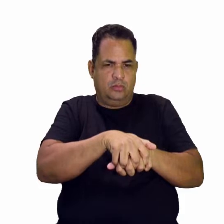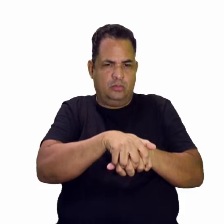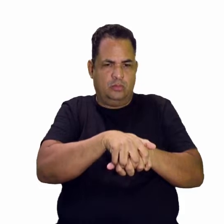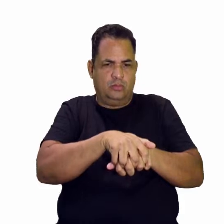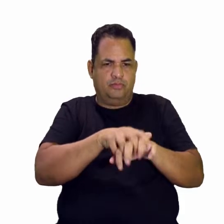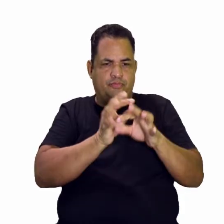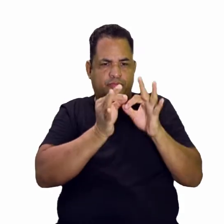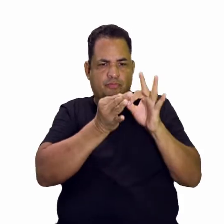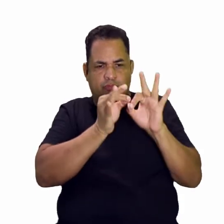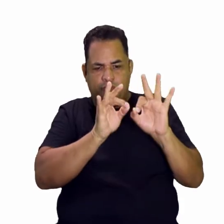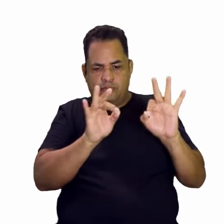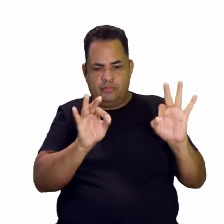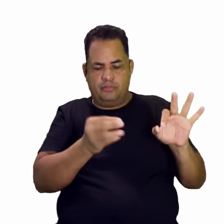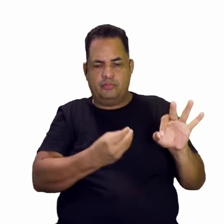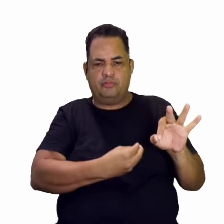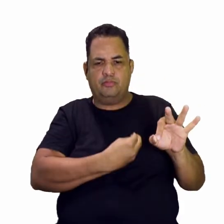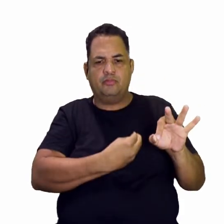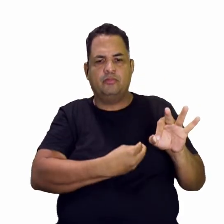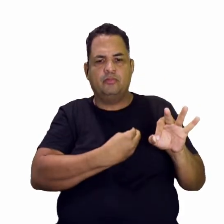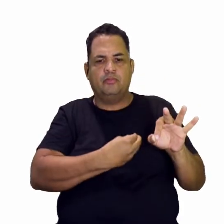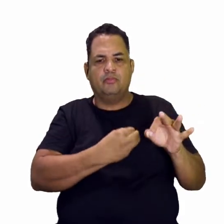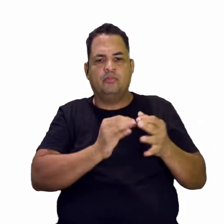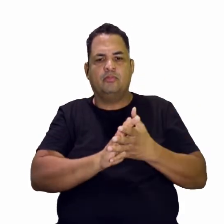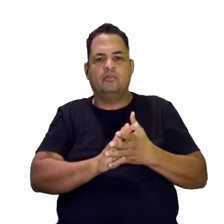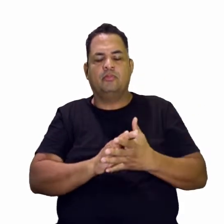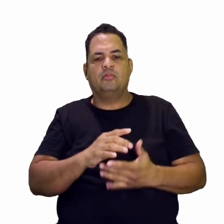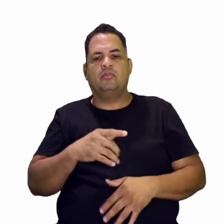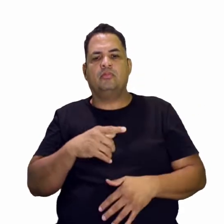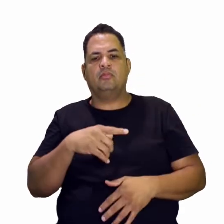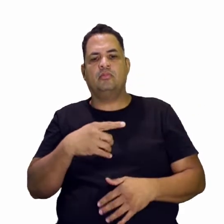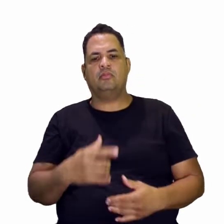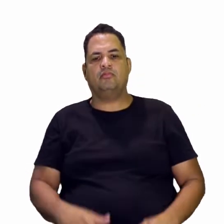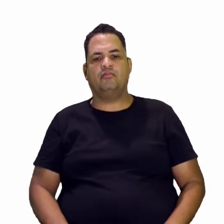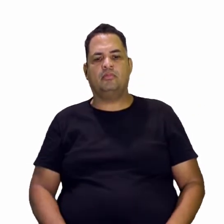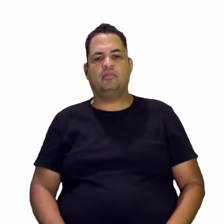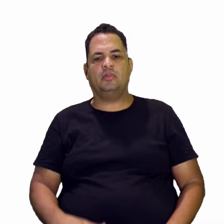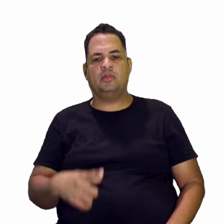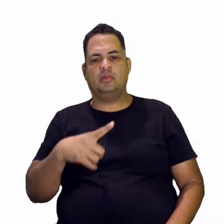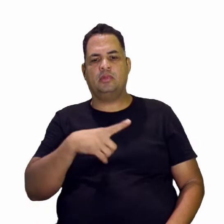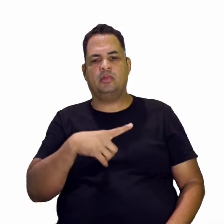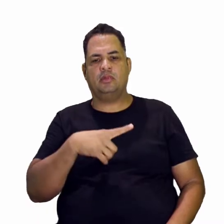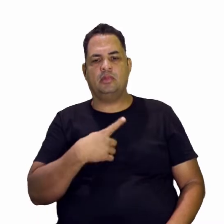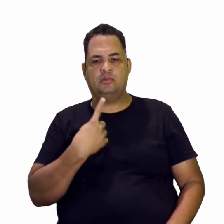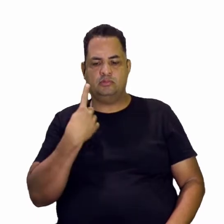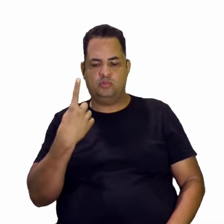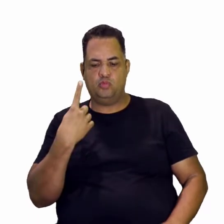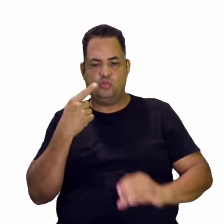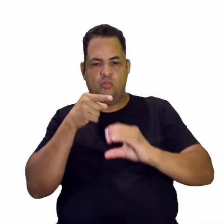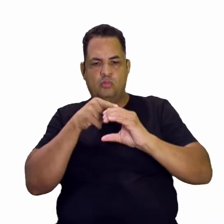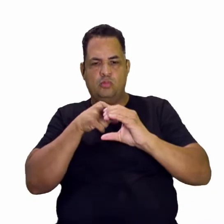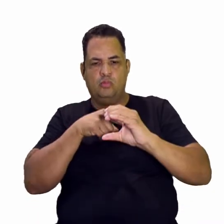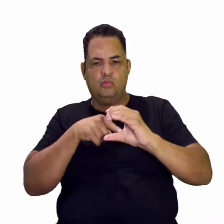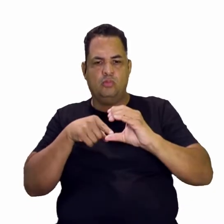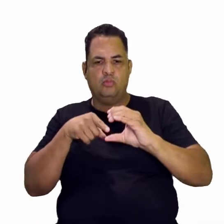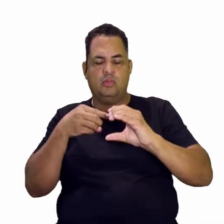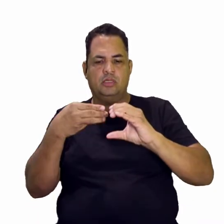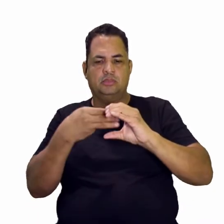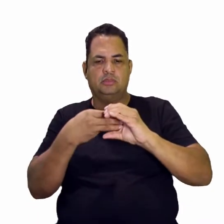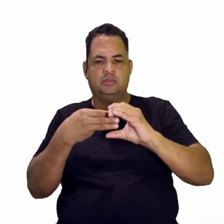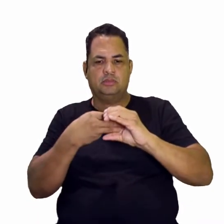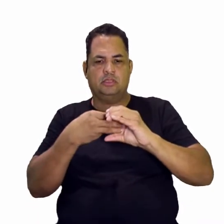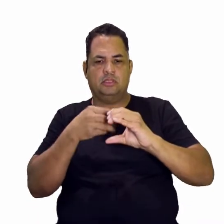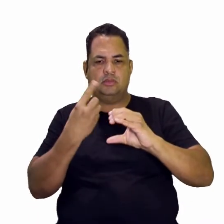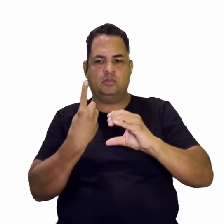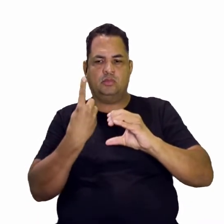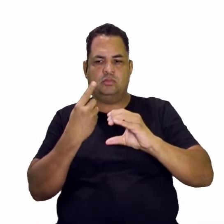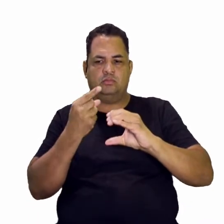necessariamente muito simples, eles têm que ser unicelulares, tá?